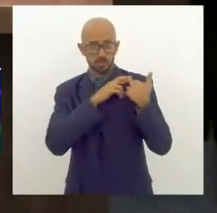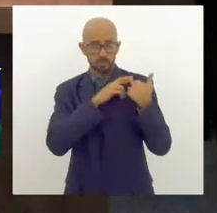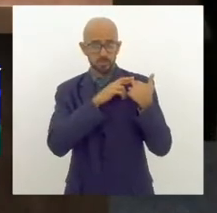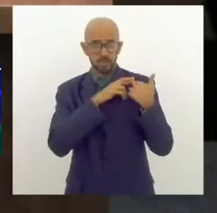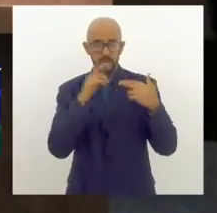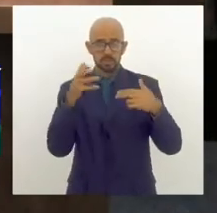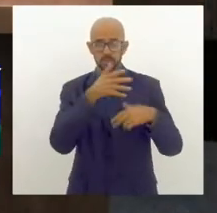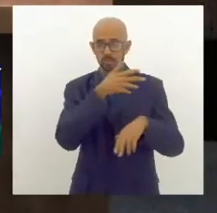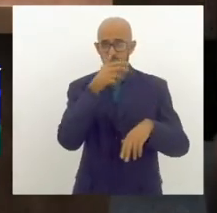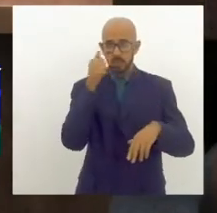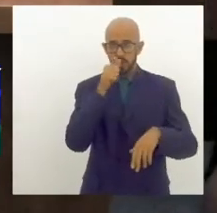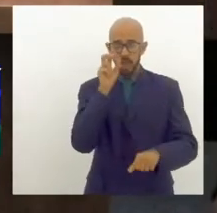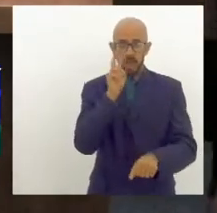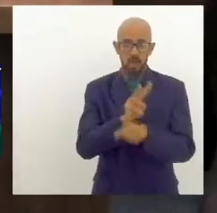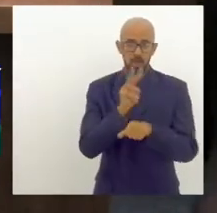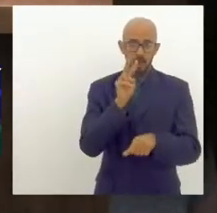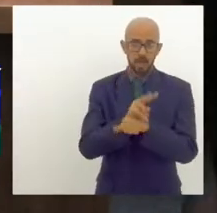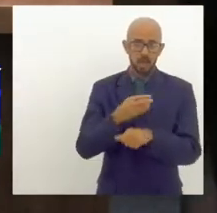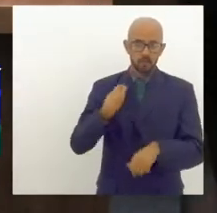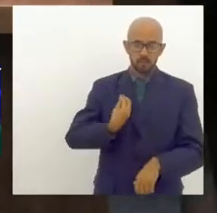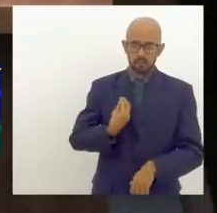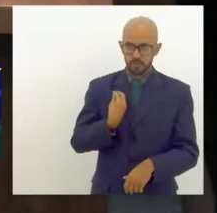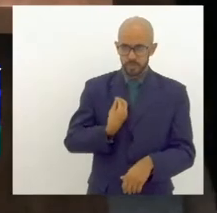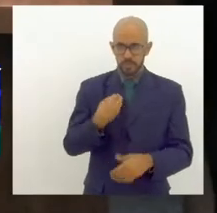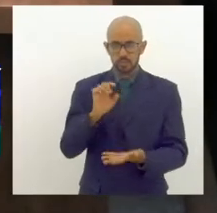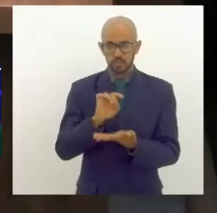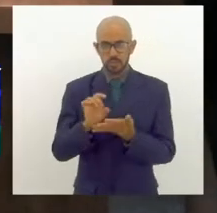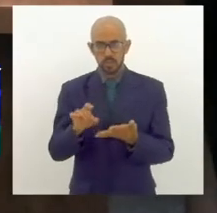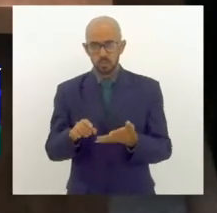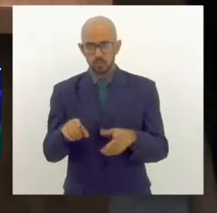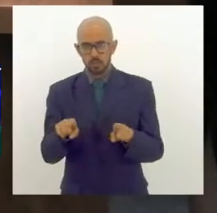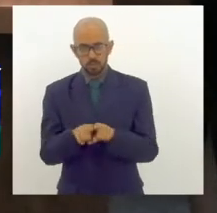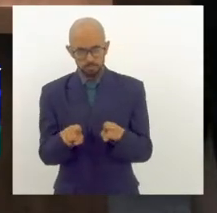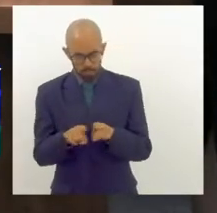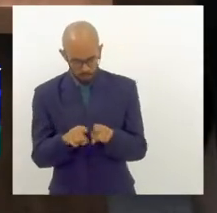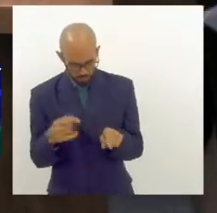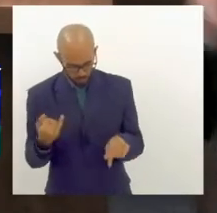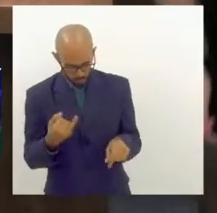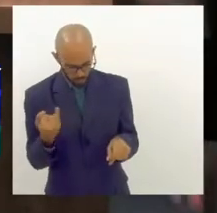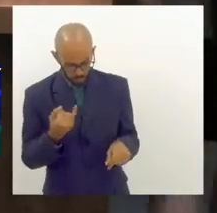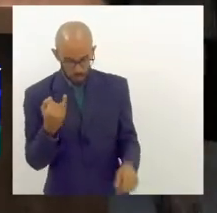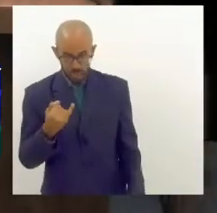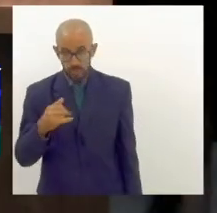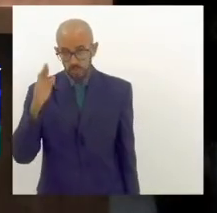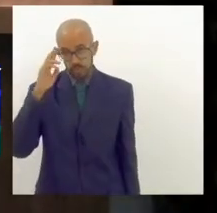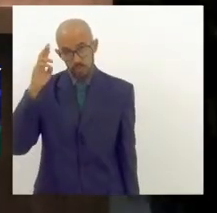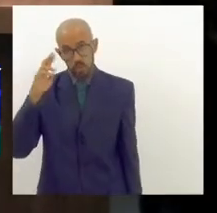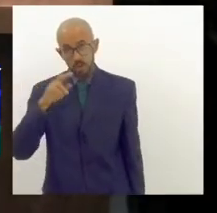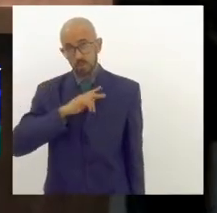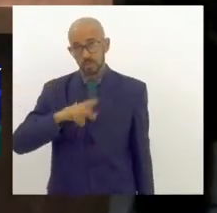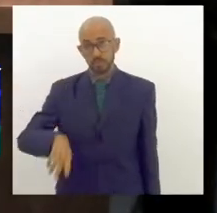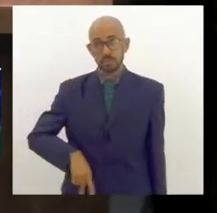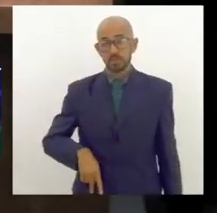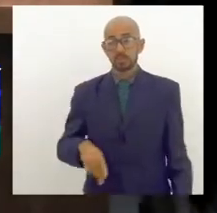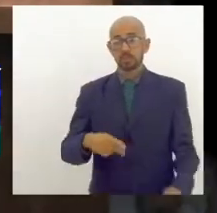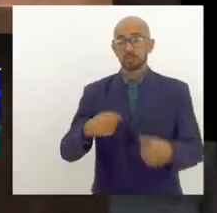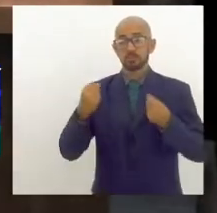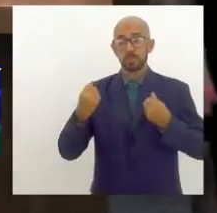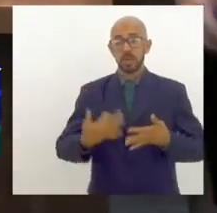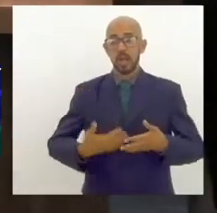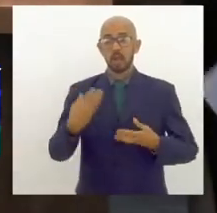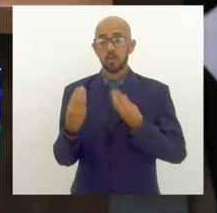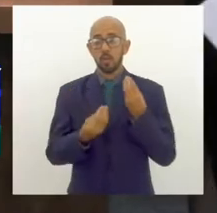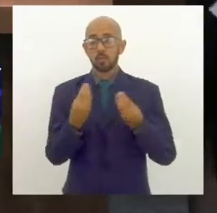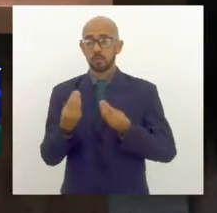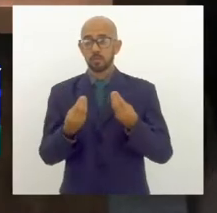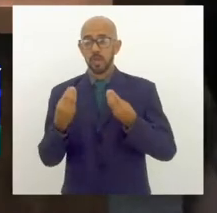de salvaguardar a vida das pessoas. E aí é central também, senhora presidente, falar aqui do quanto já discutimos, e esse